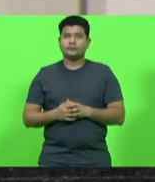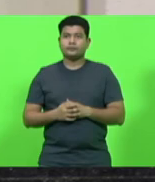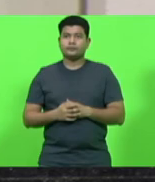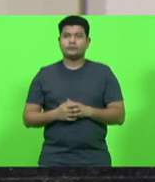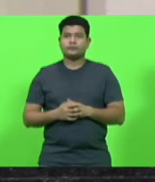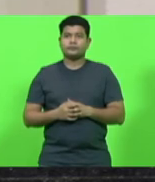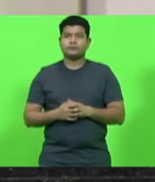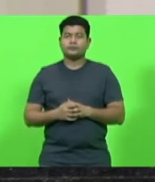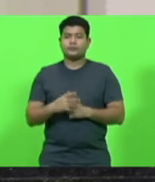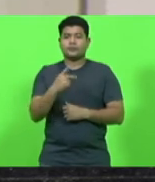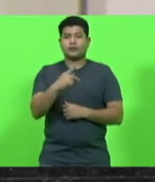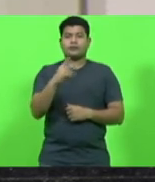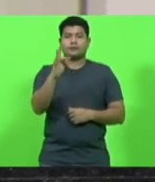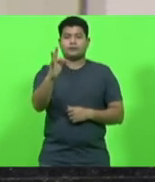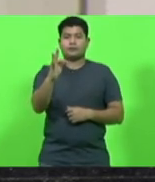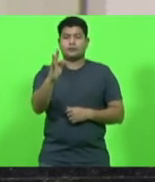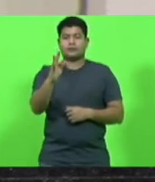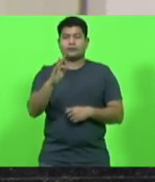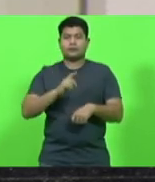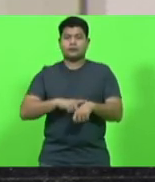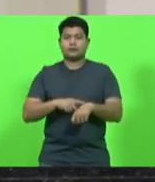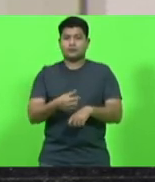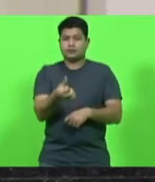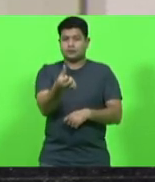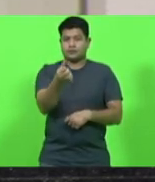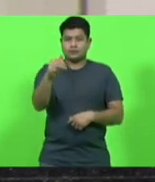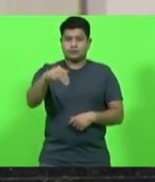Partido dos Trabalhadores, por 6 minutos.